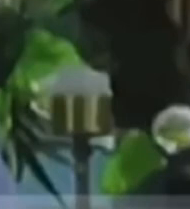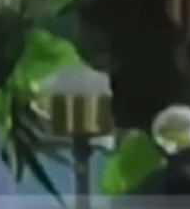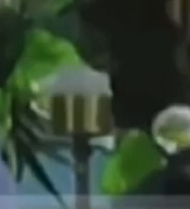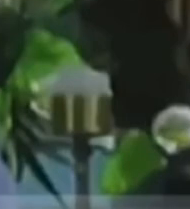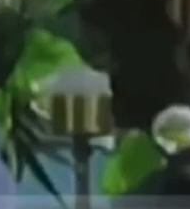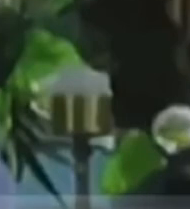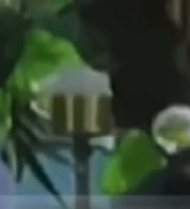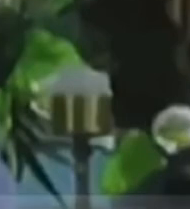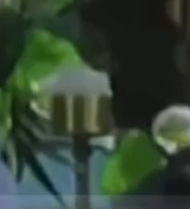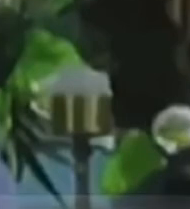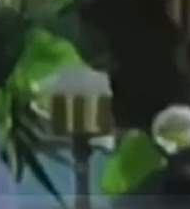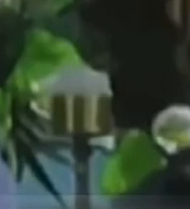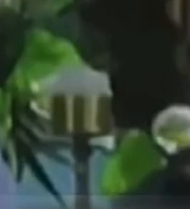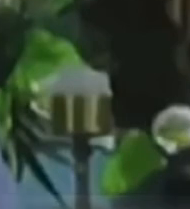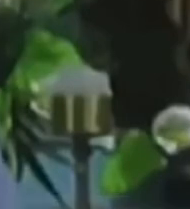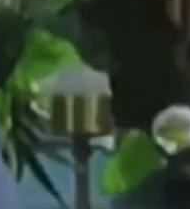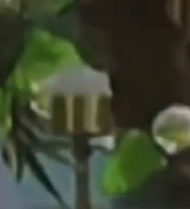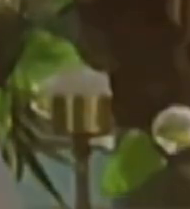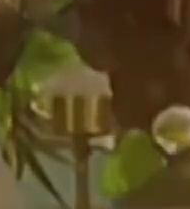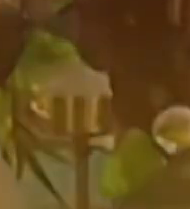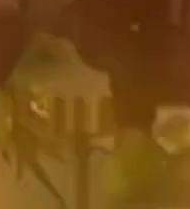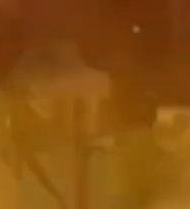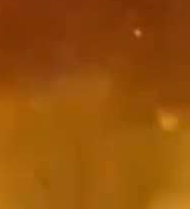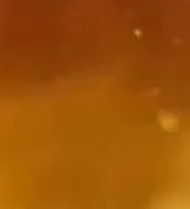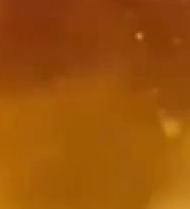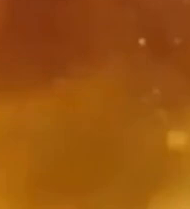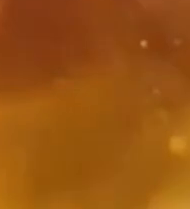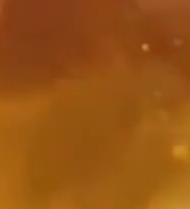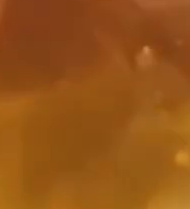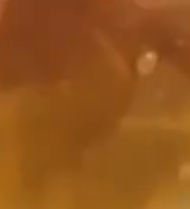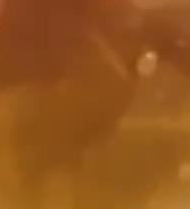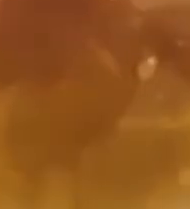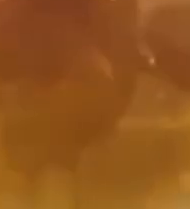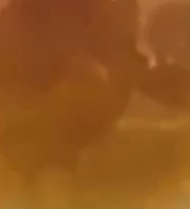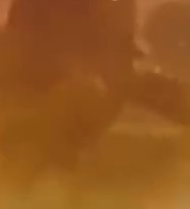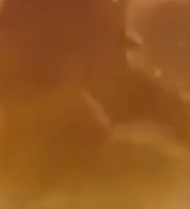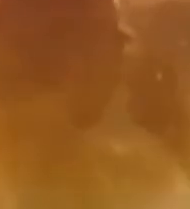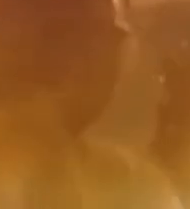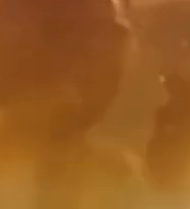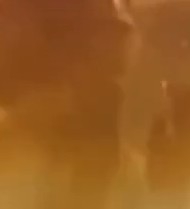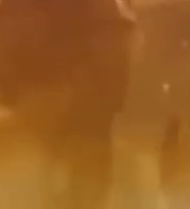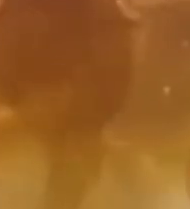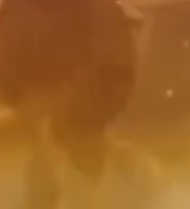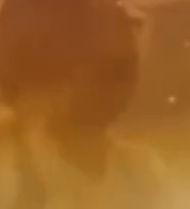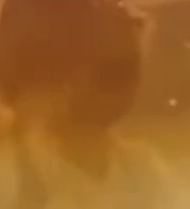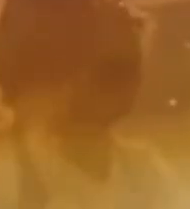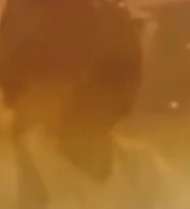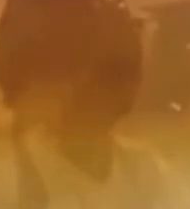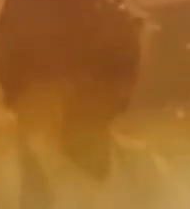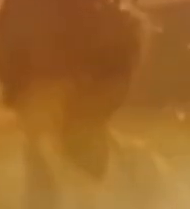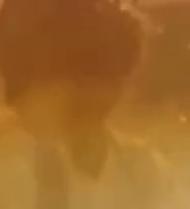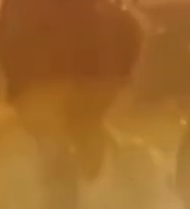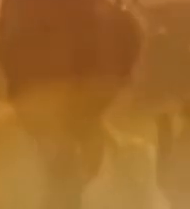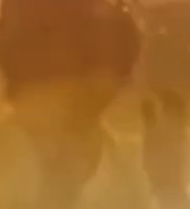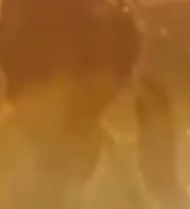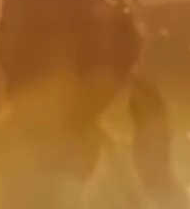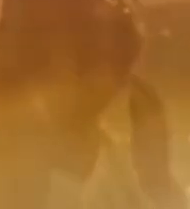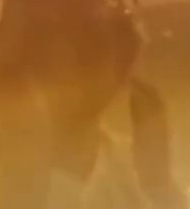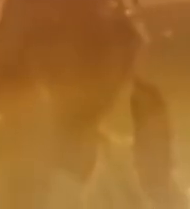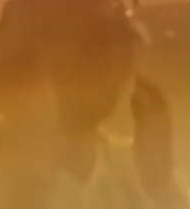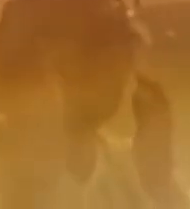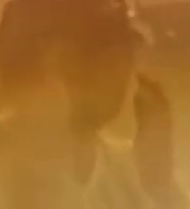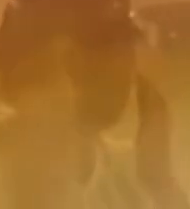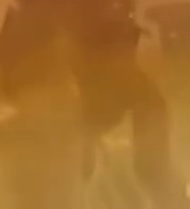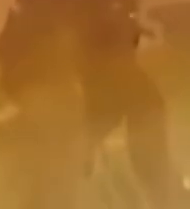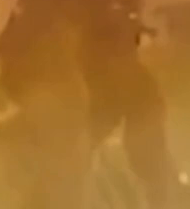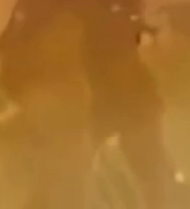de oração carismática feita por leigos da cidade de Niterói. E eu soube então na